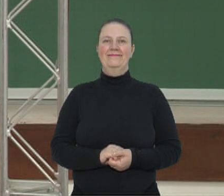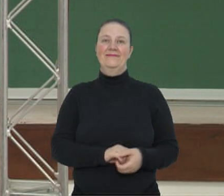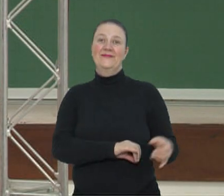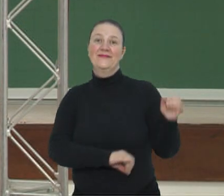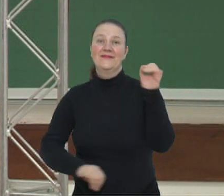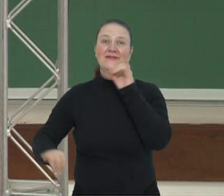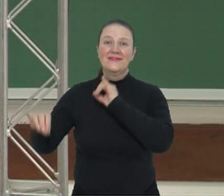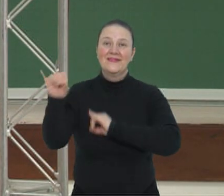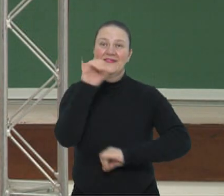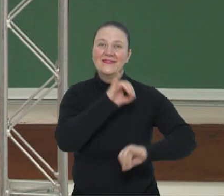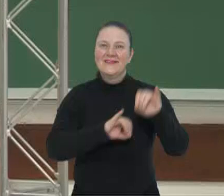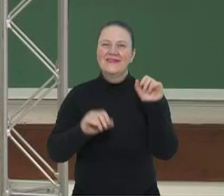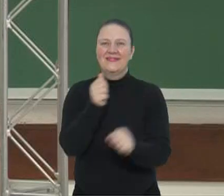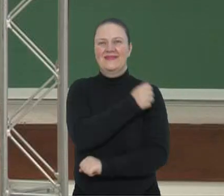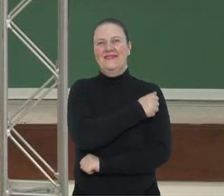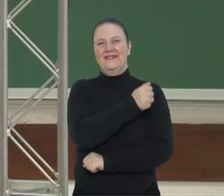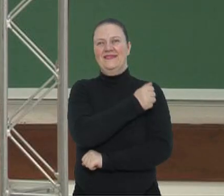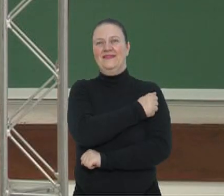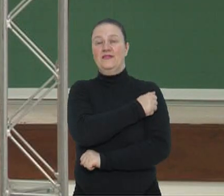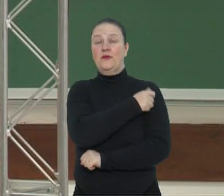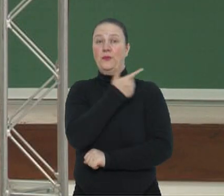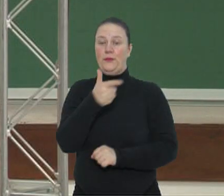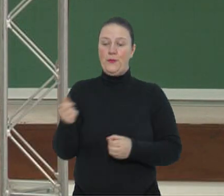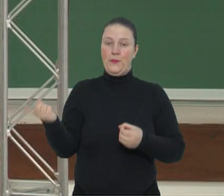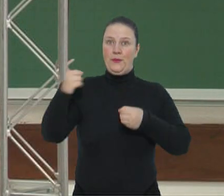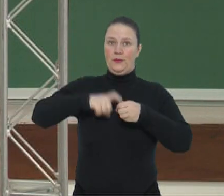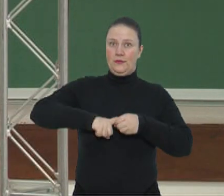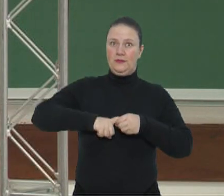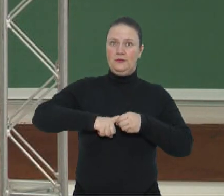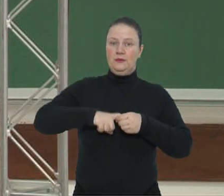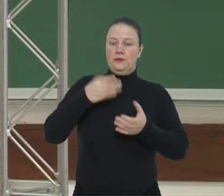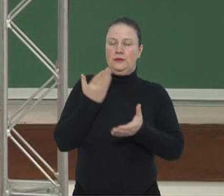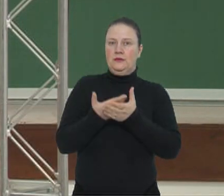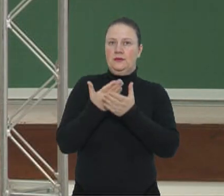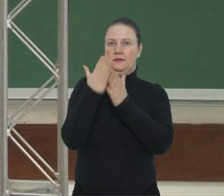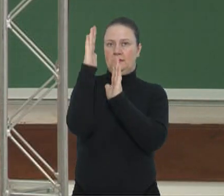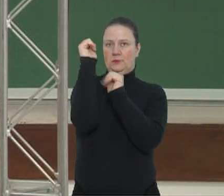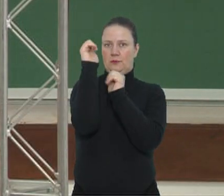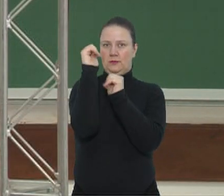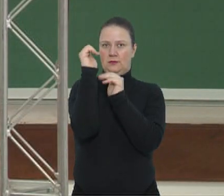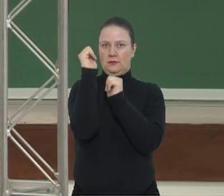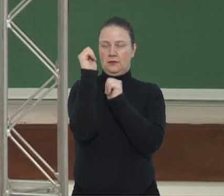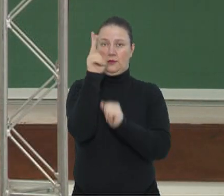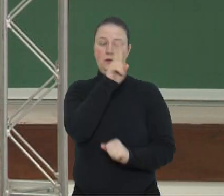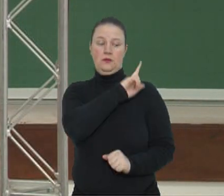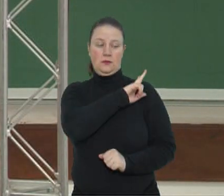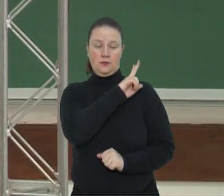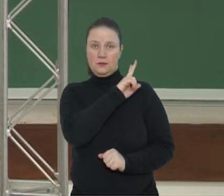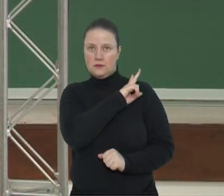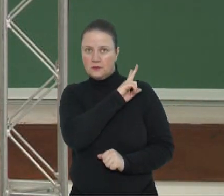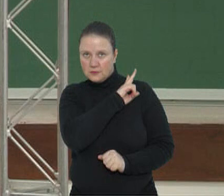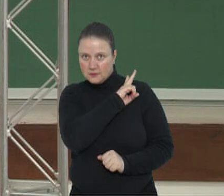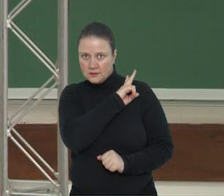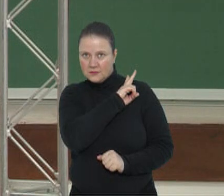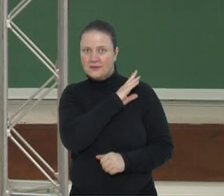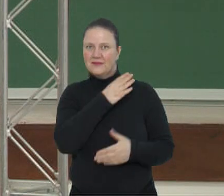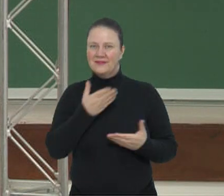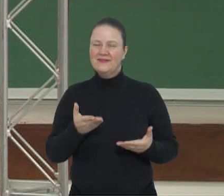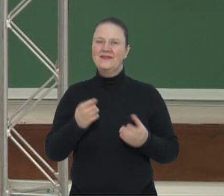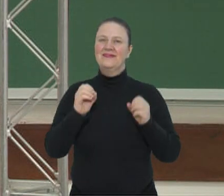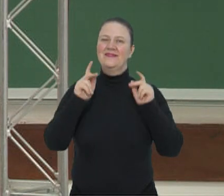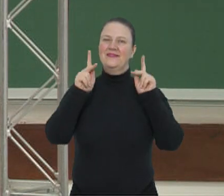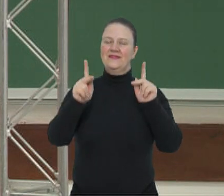Olá chicos, que tal? Estamos aqui para mais uma aula de língua espanhola para vocês aí da segunda série do ensino médio,